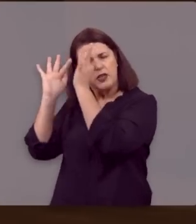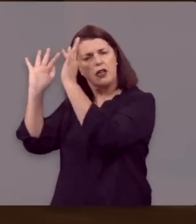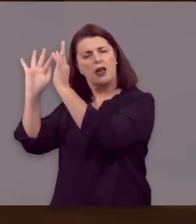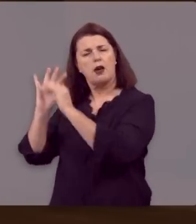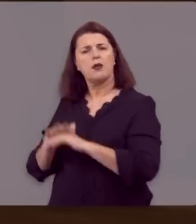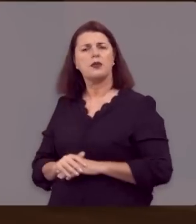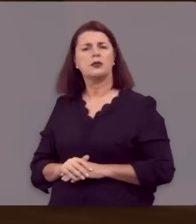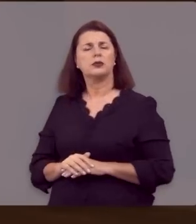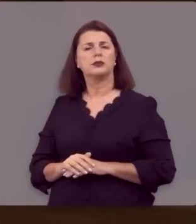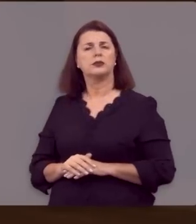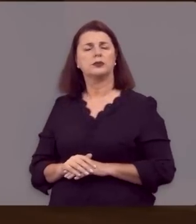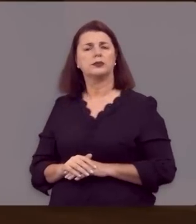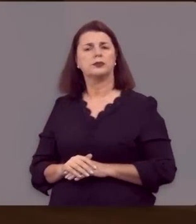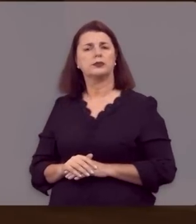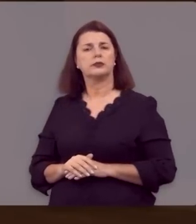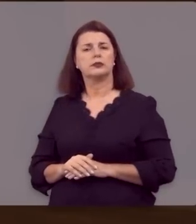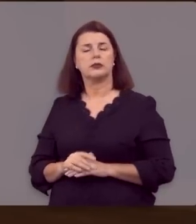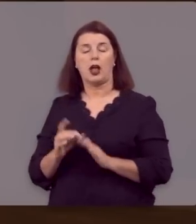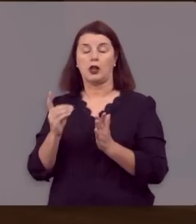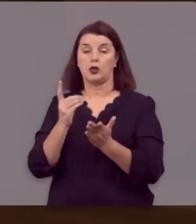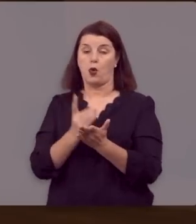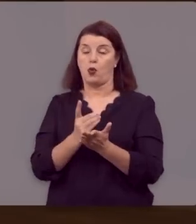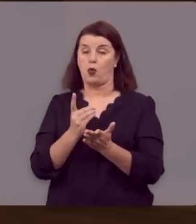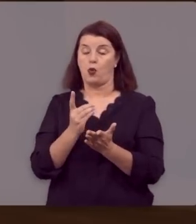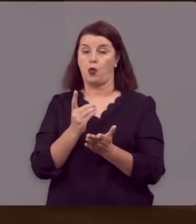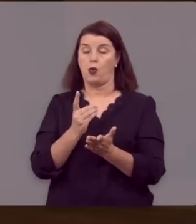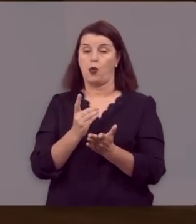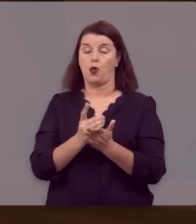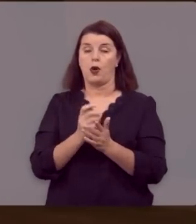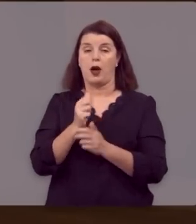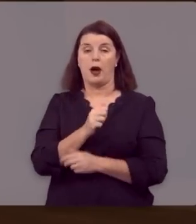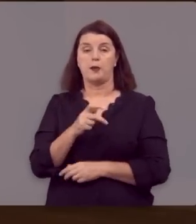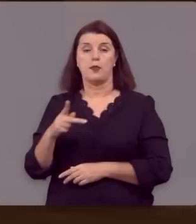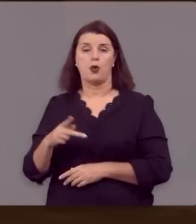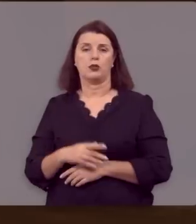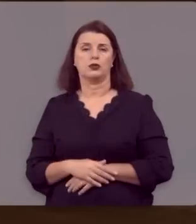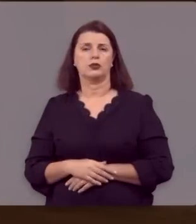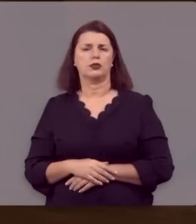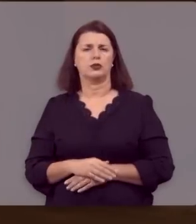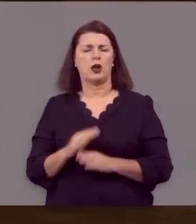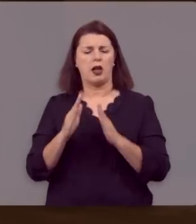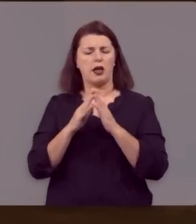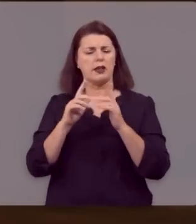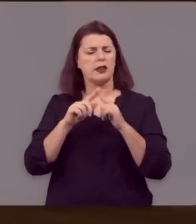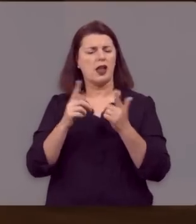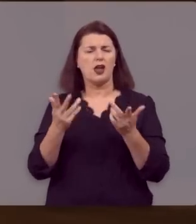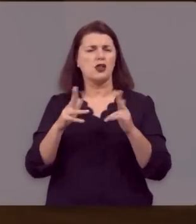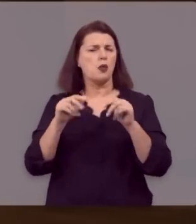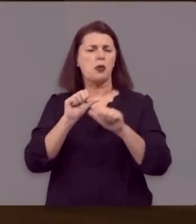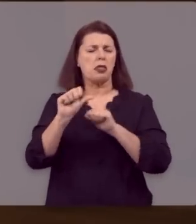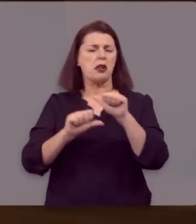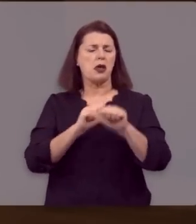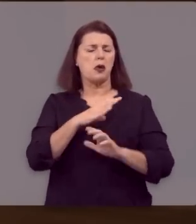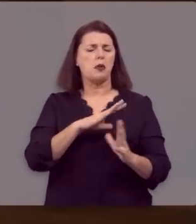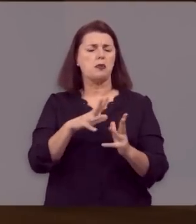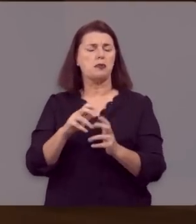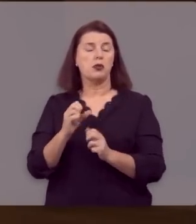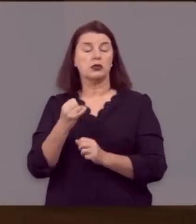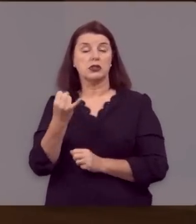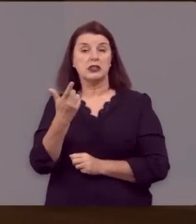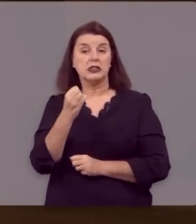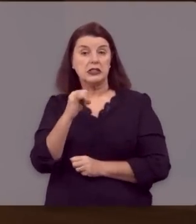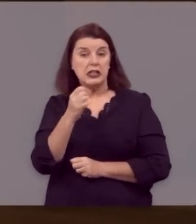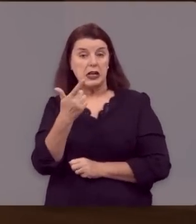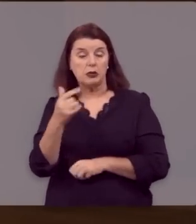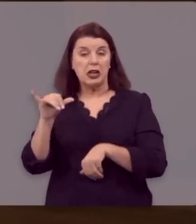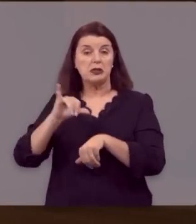fiéis na doutrina dos apóstolos. Uma igreja jamais vai impactar o mundo se ela não estiver